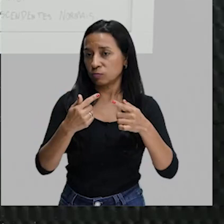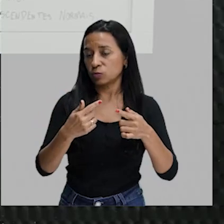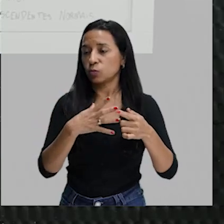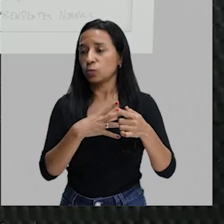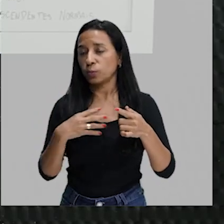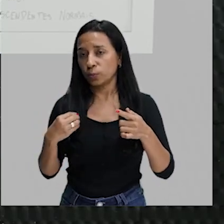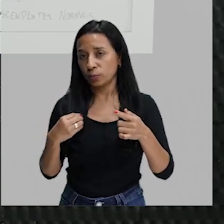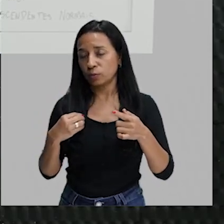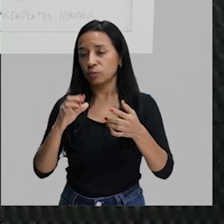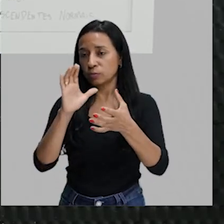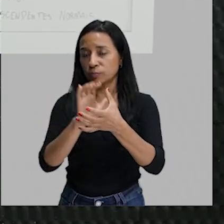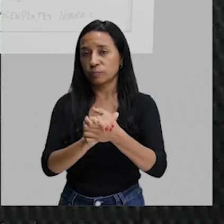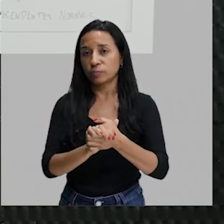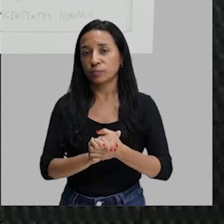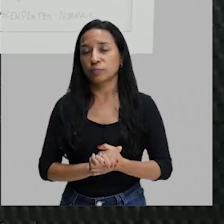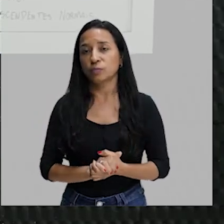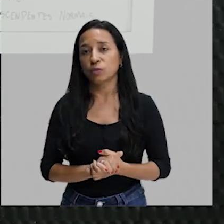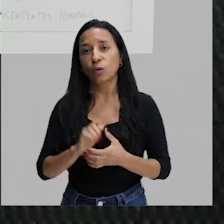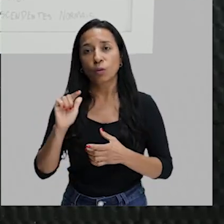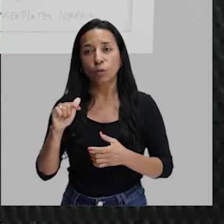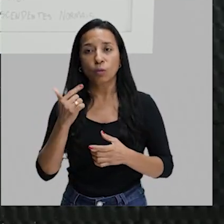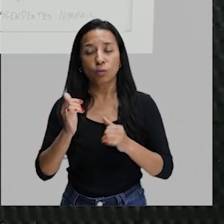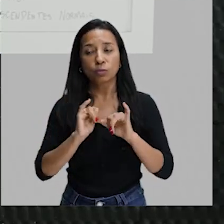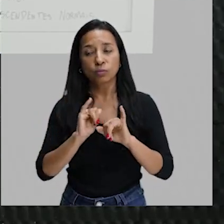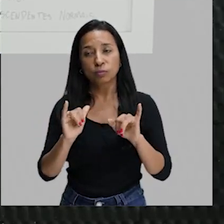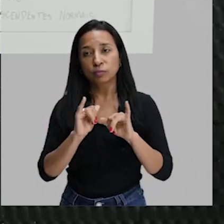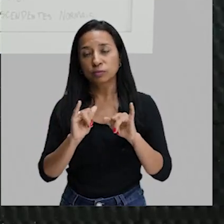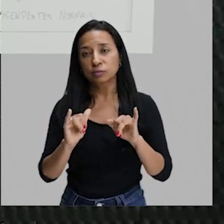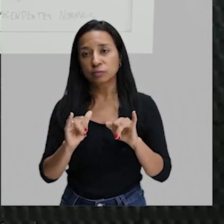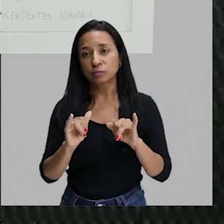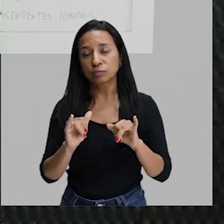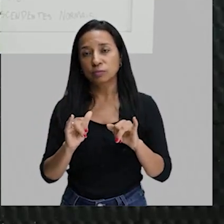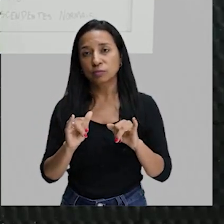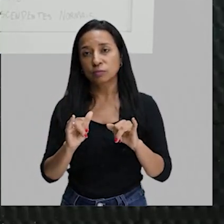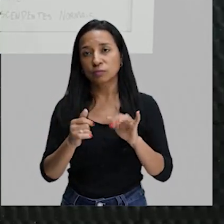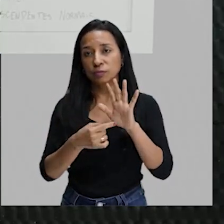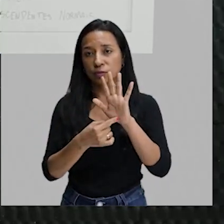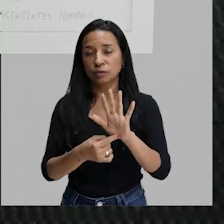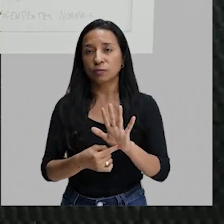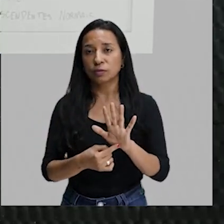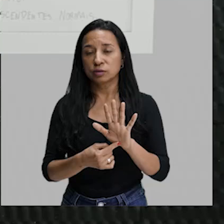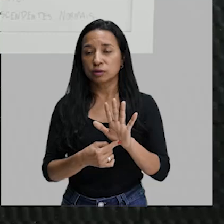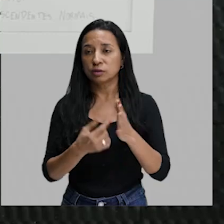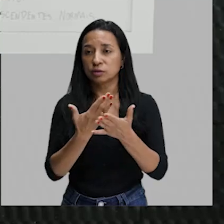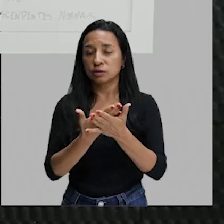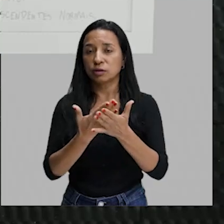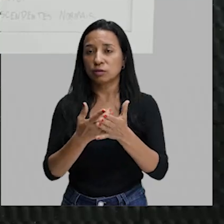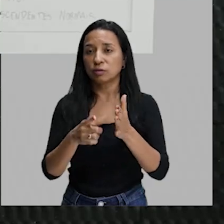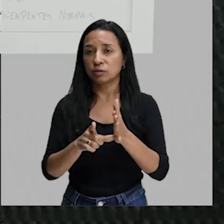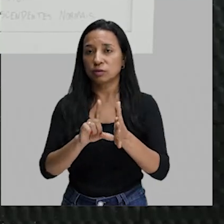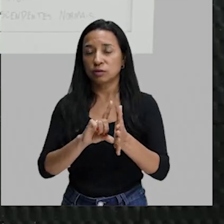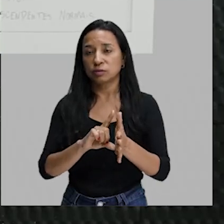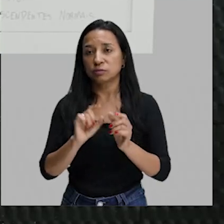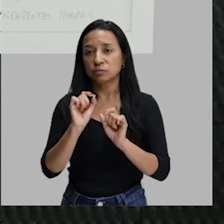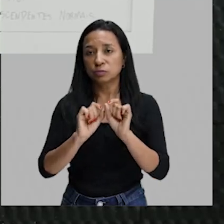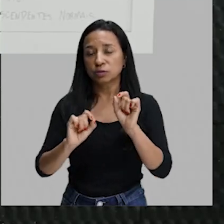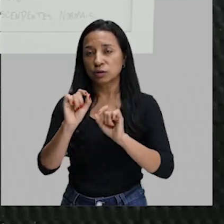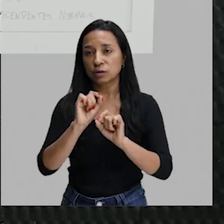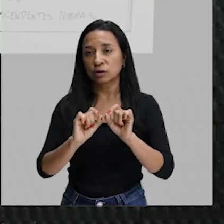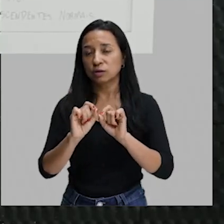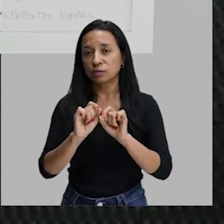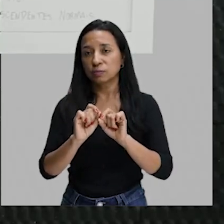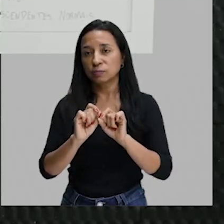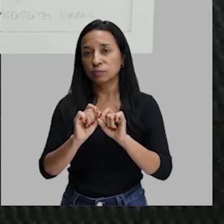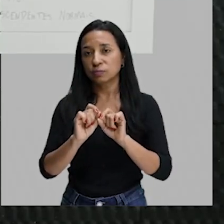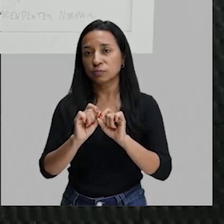casamento, tá? Uma outra informação que foi apresentada na aula anterior é que os indivíduos que